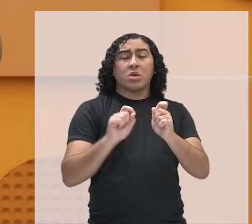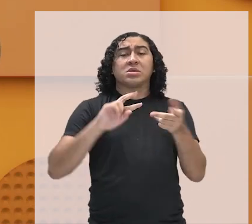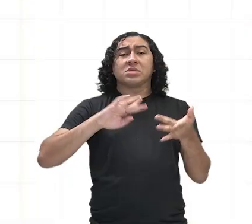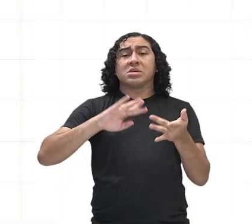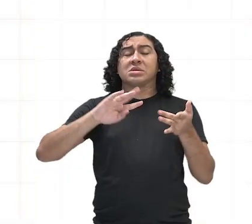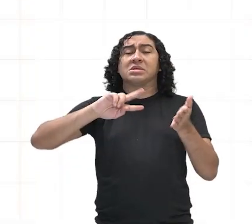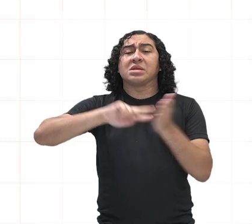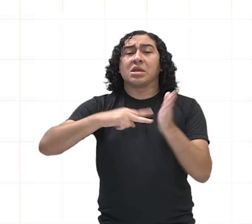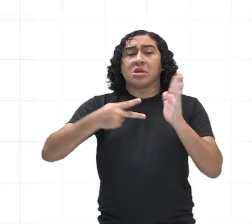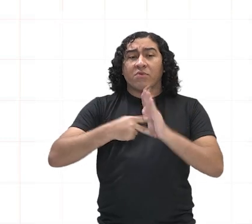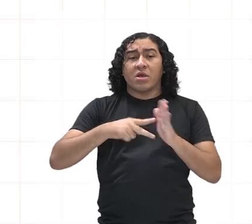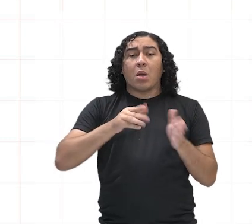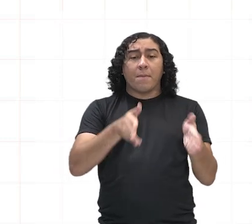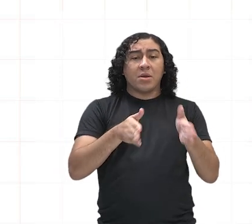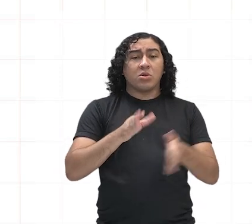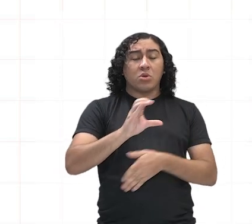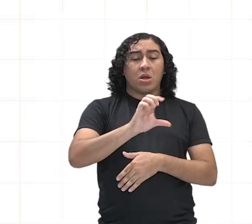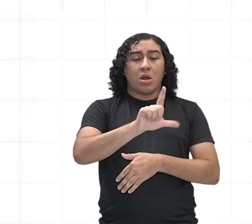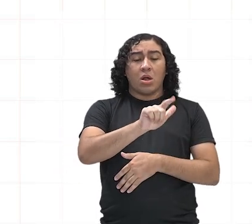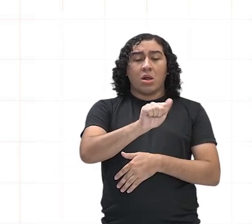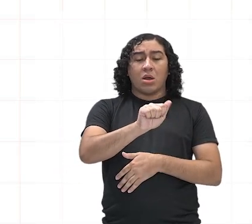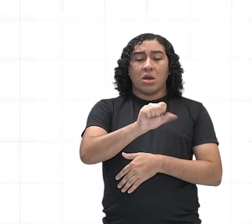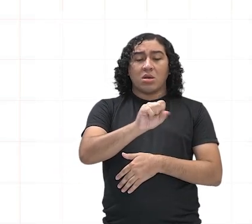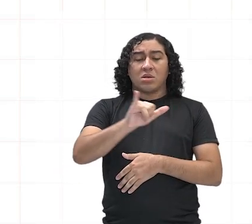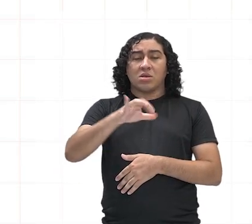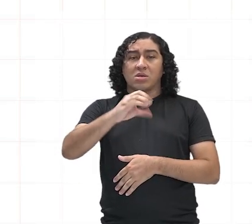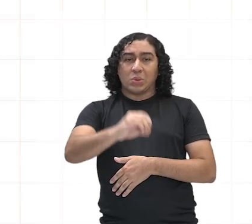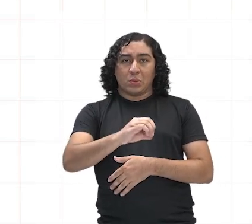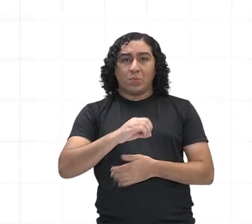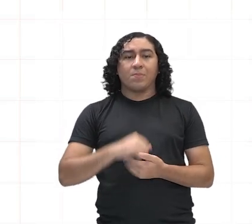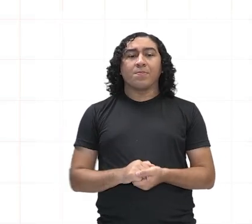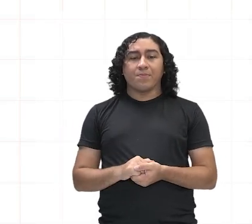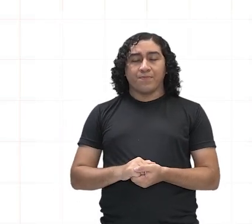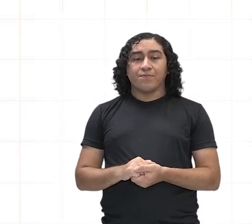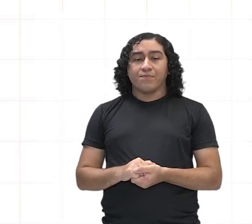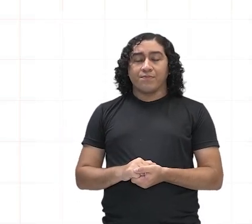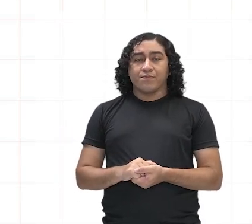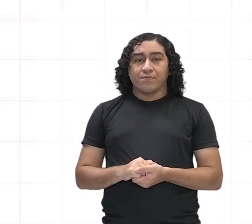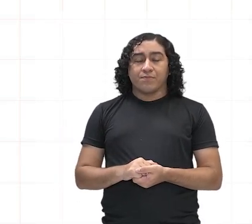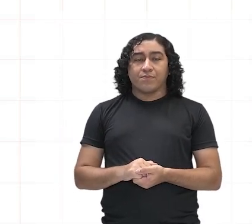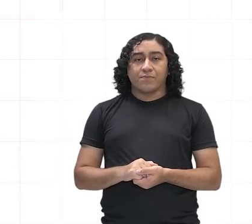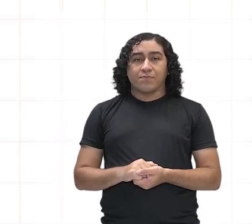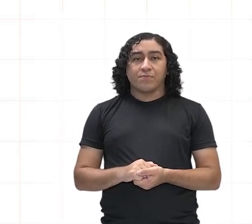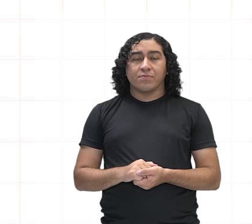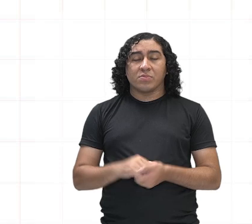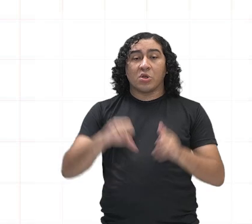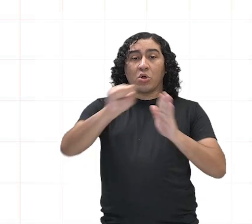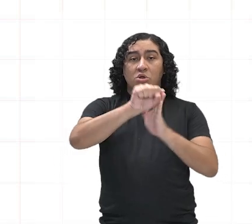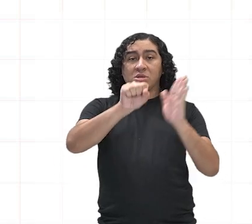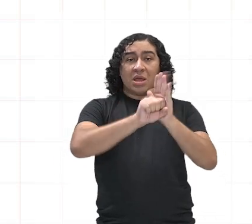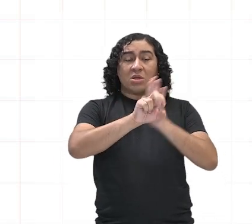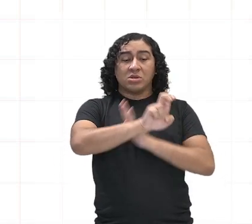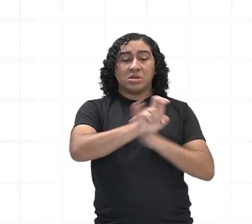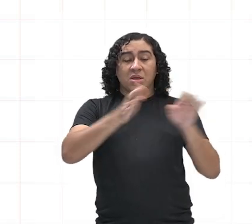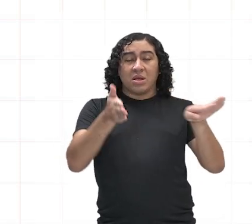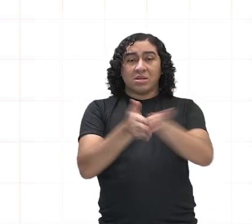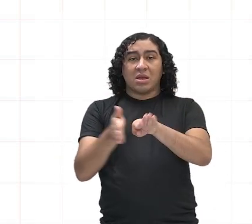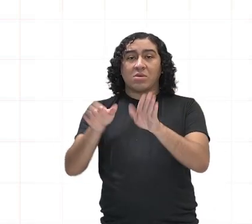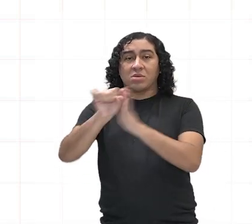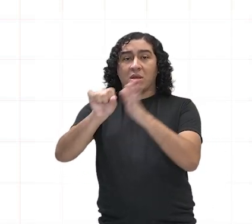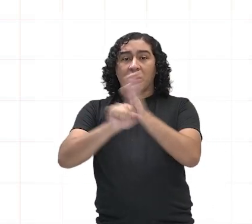período clássico. Acompanha ali comigo o período histórico do século V ao século IV, na região grega,